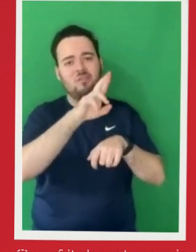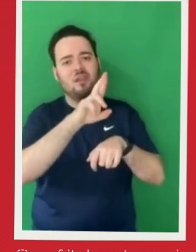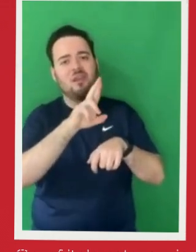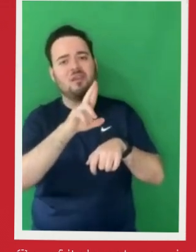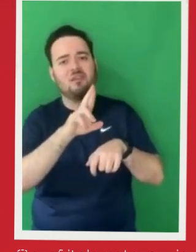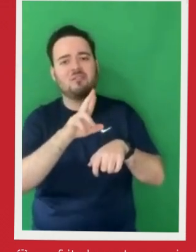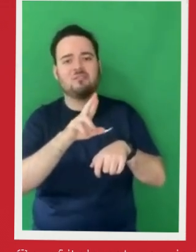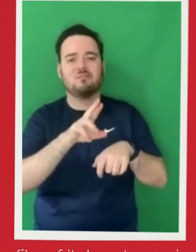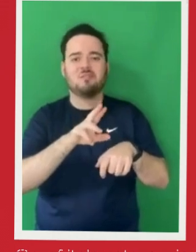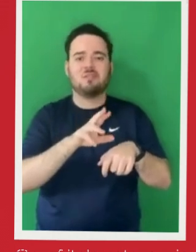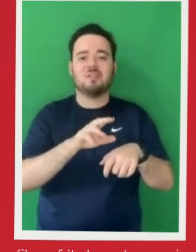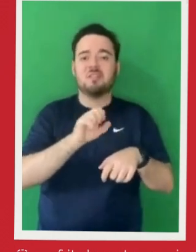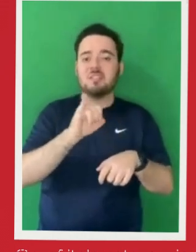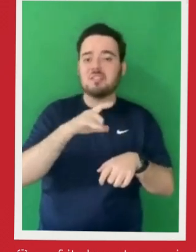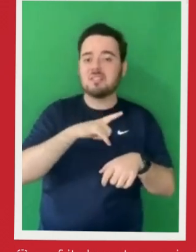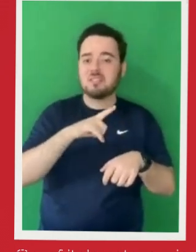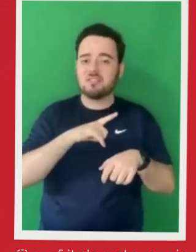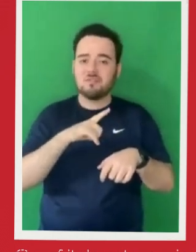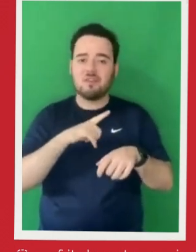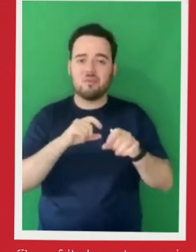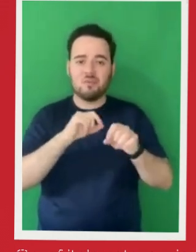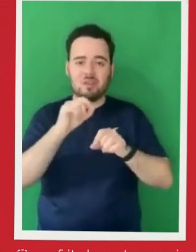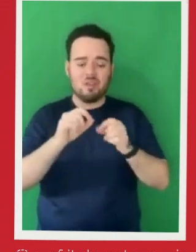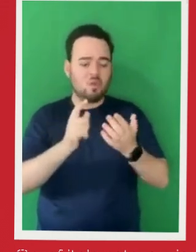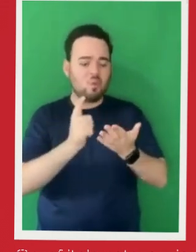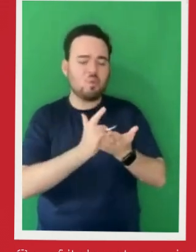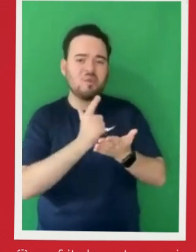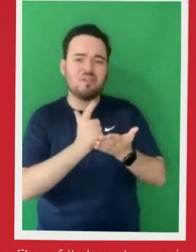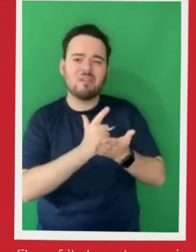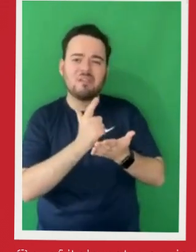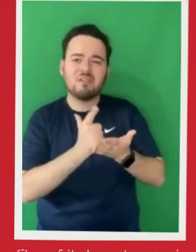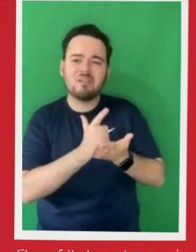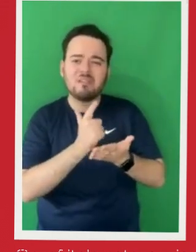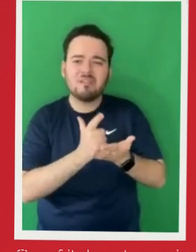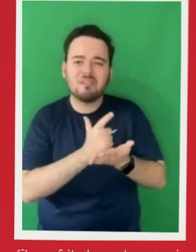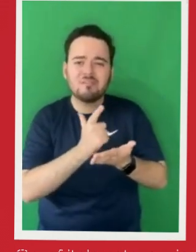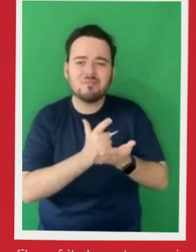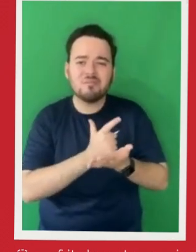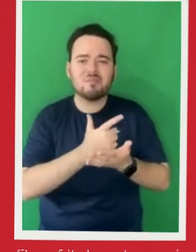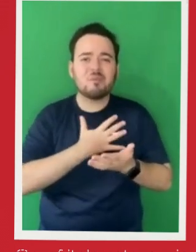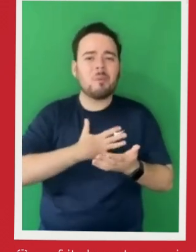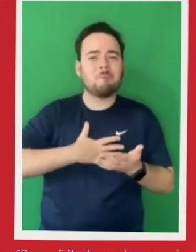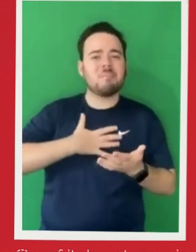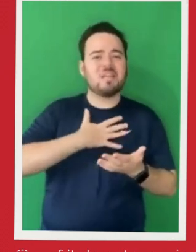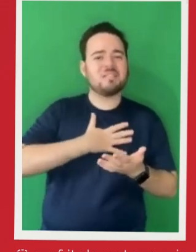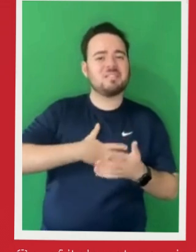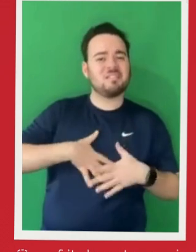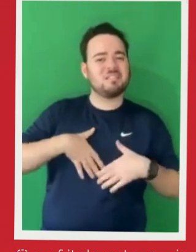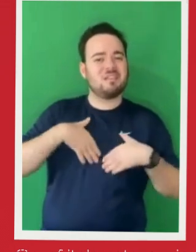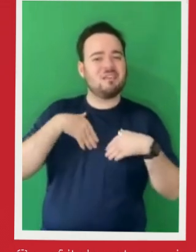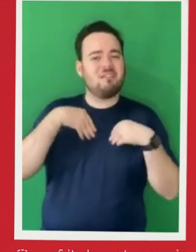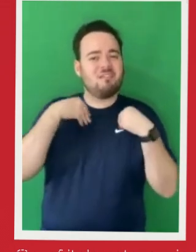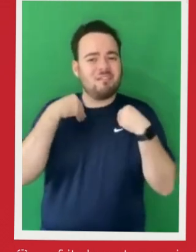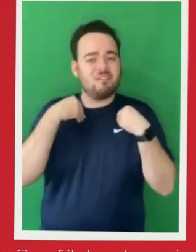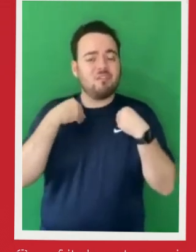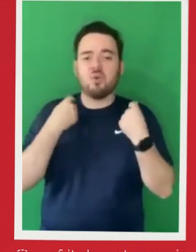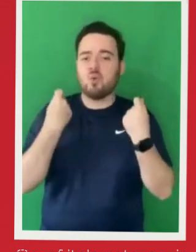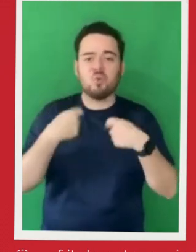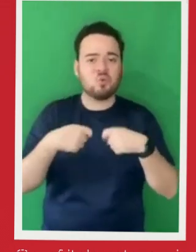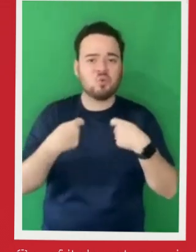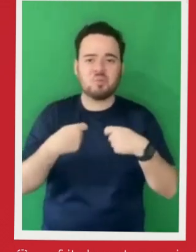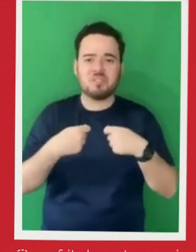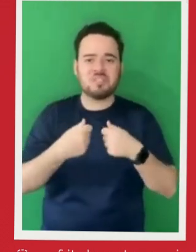mestrado, doutorado, graduação, se você tiver uma relação com o livro que é de puro prazer e que está